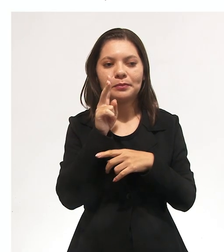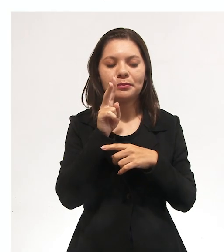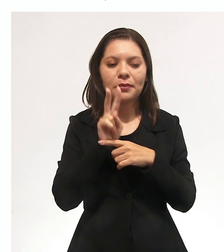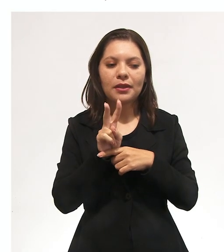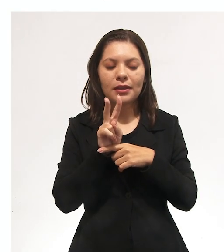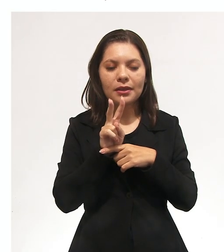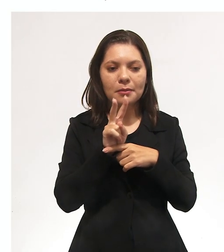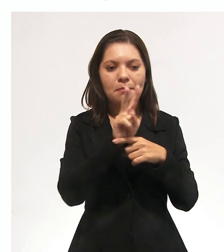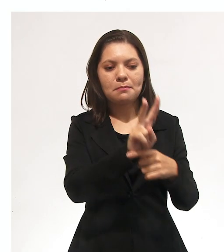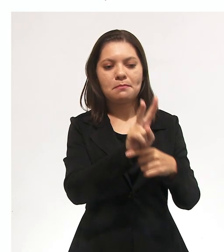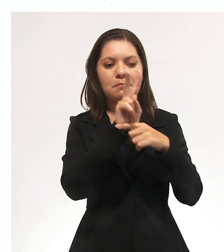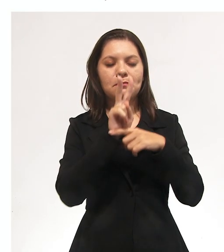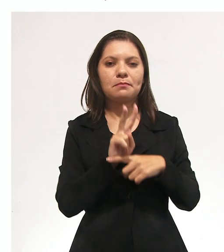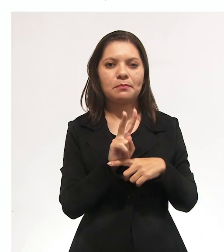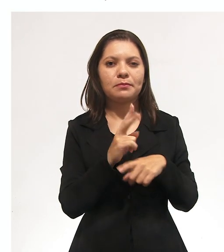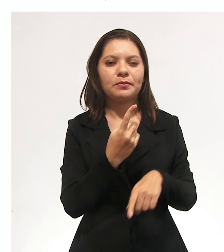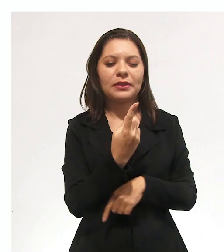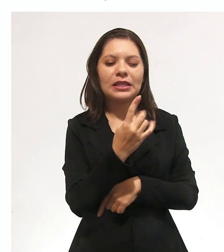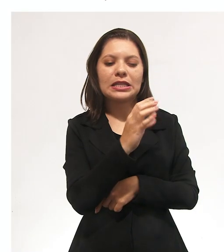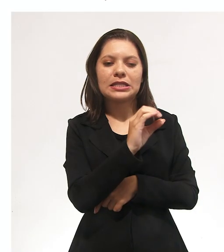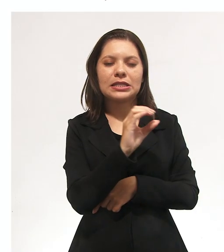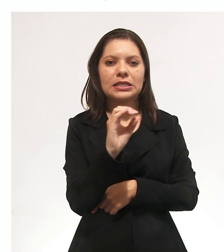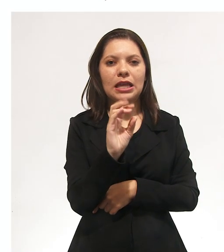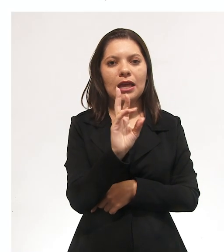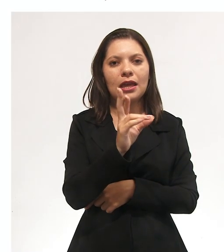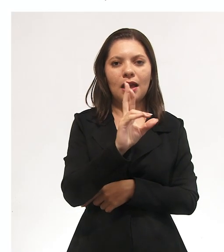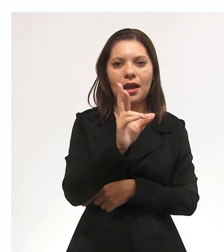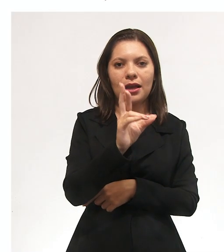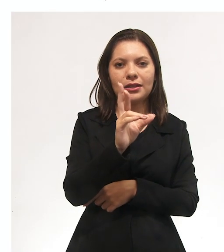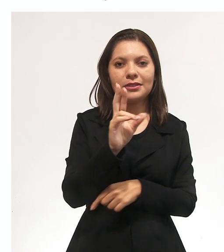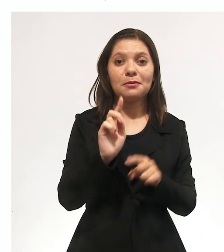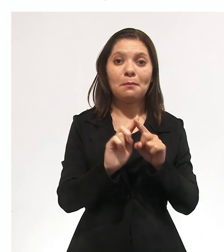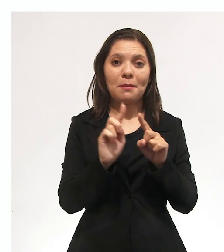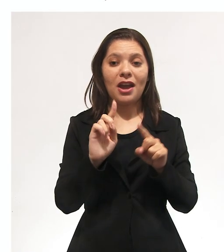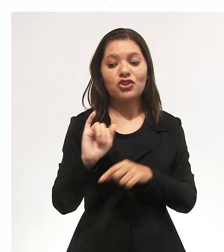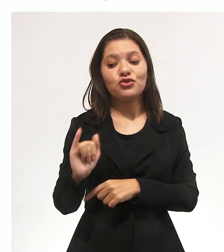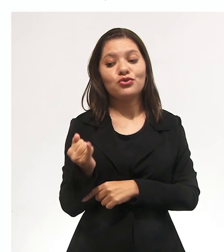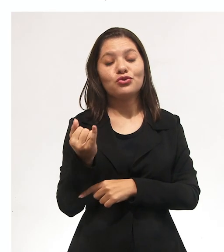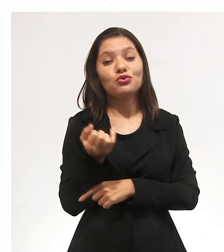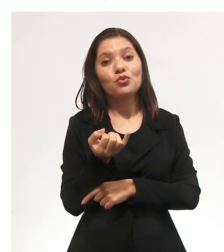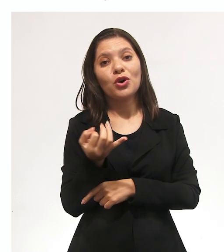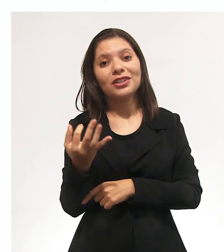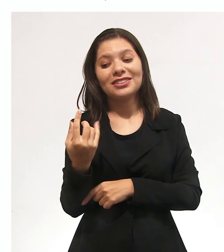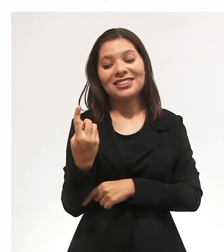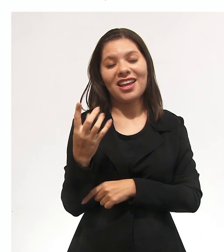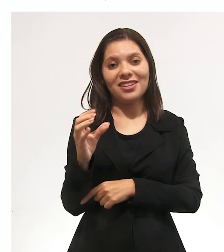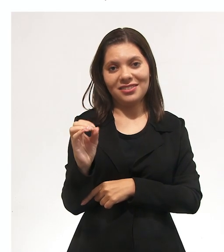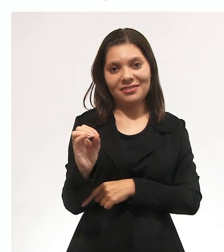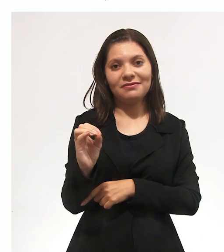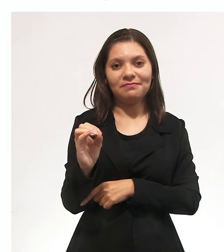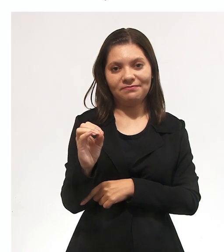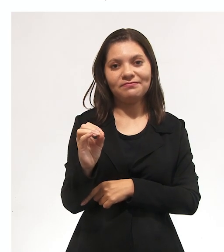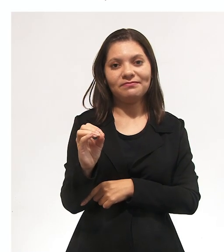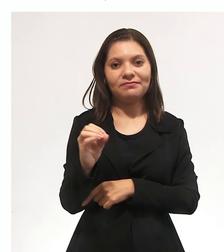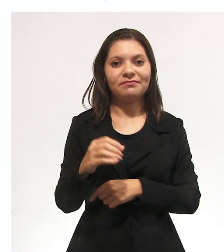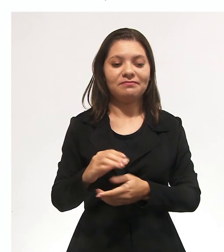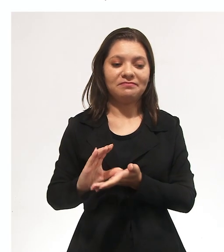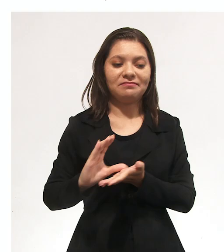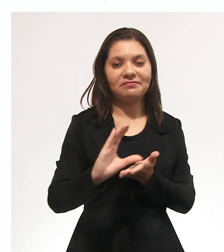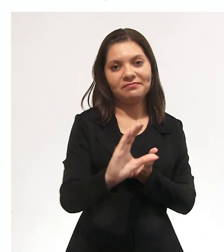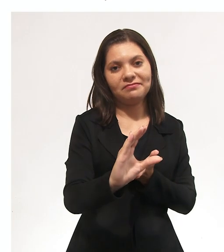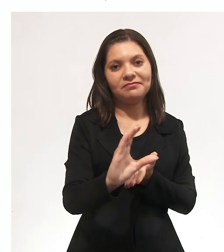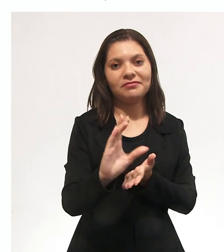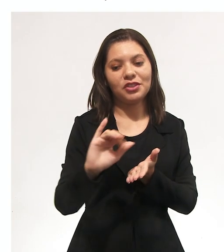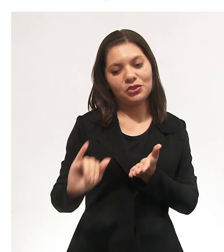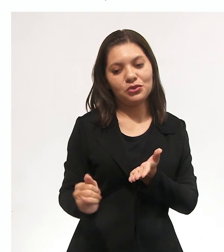exemplo, ele vai receber 10 pelo uso do dinheiro, né? Ou seja,